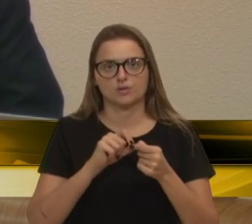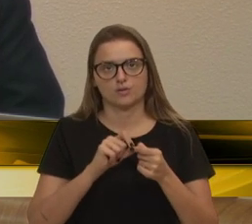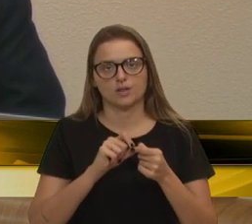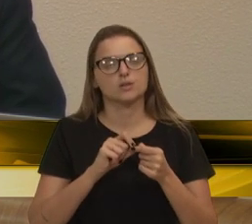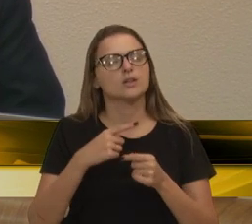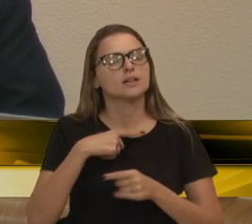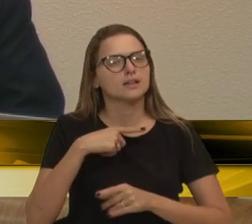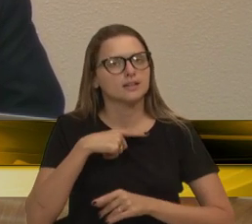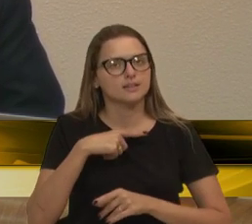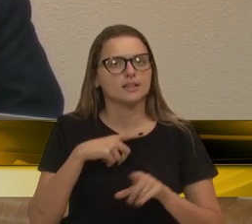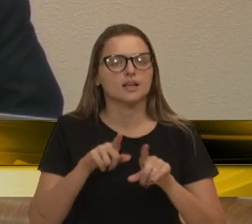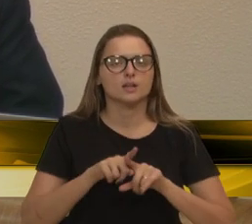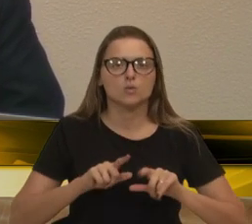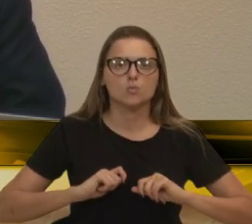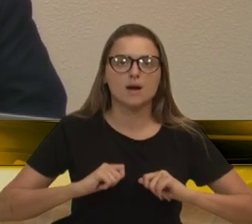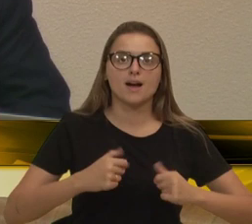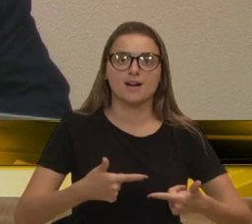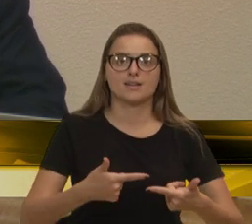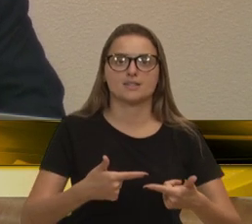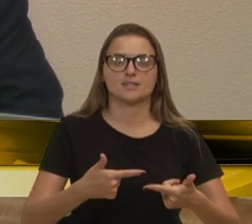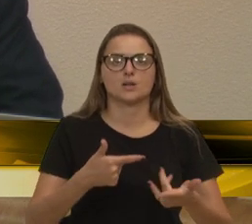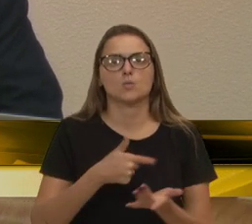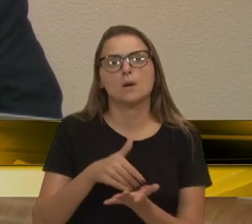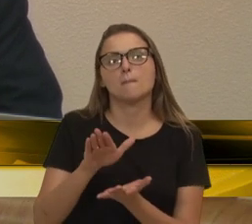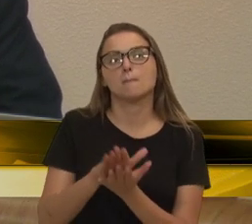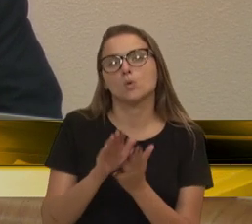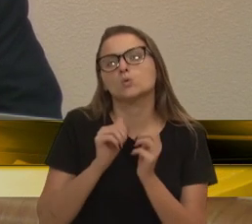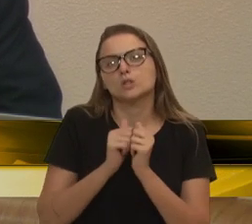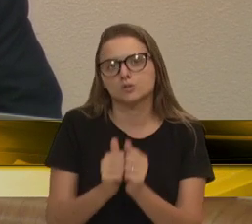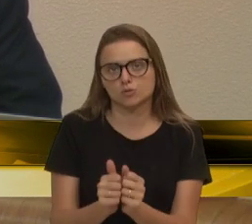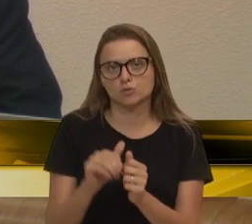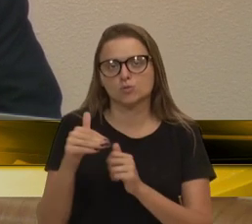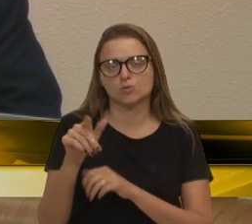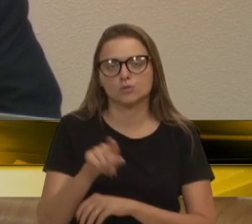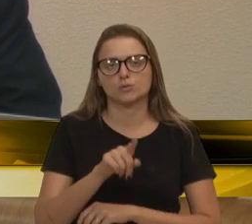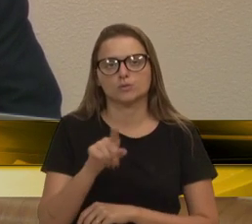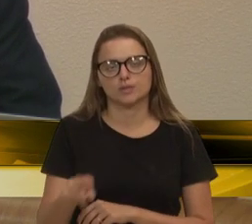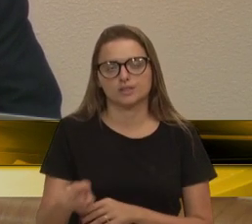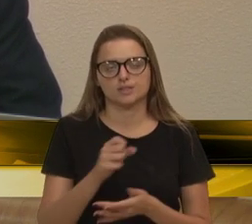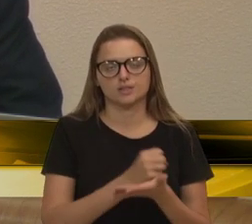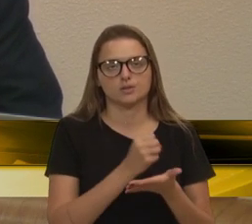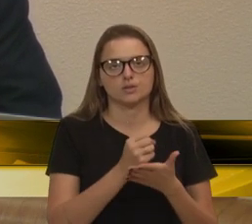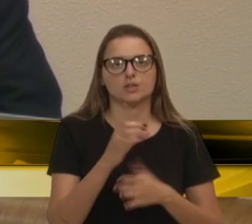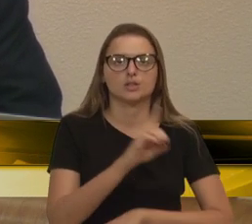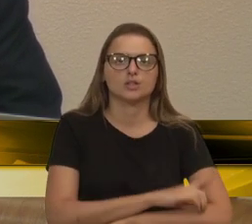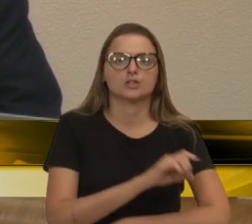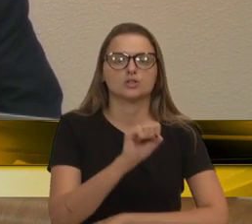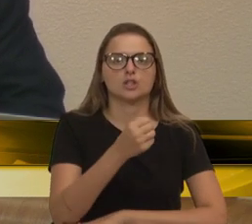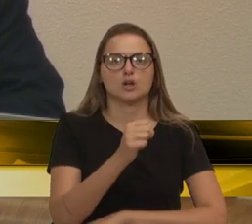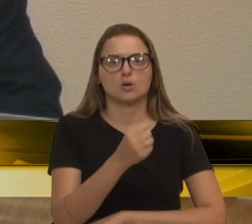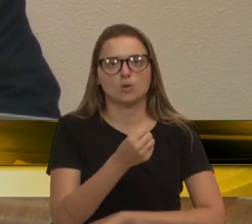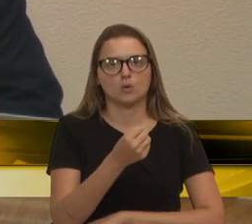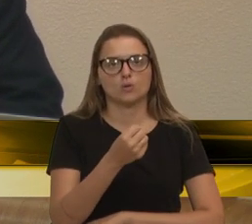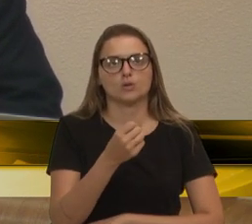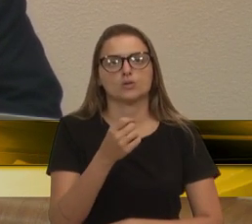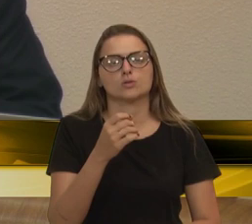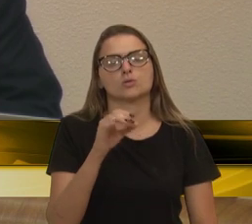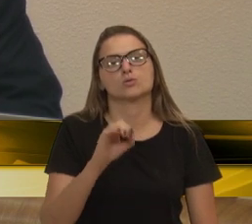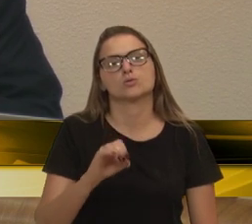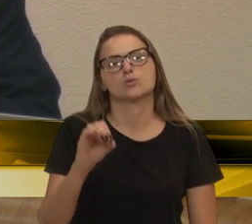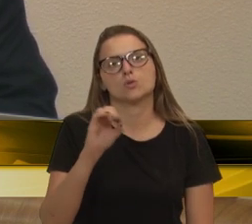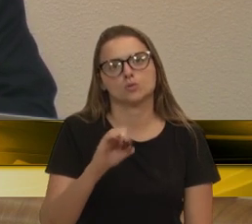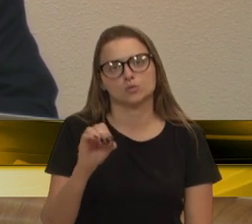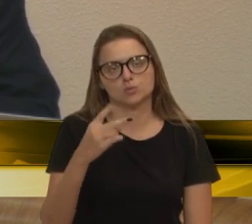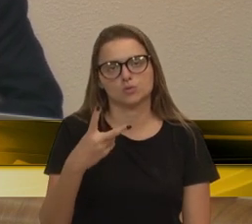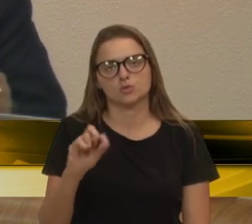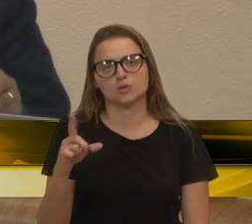existe uma ação rescisória distribuída junto ao Superior Tribunal de Justiça em 8 de 2 de 2010, pendente